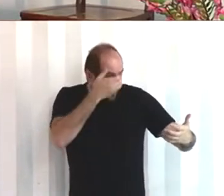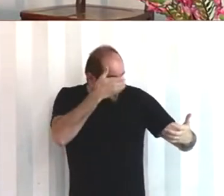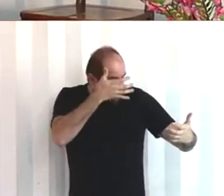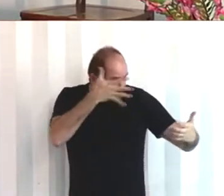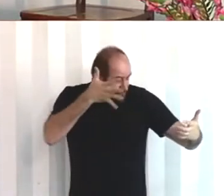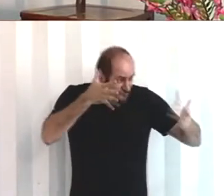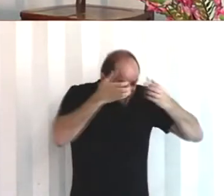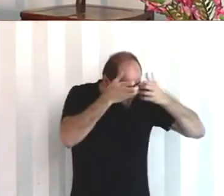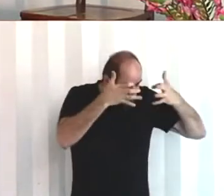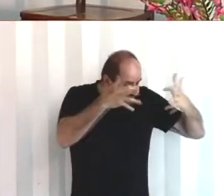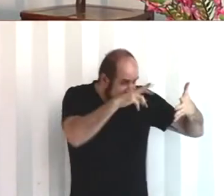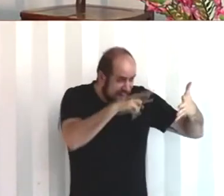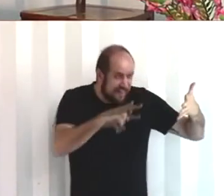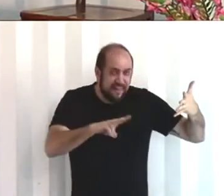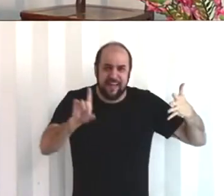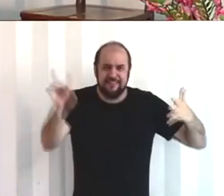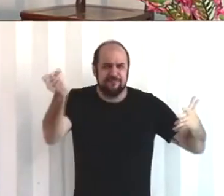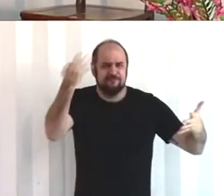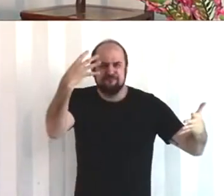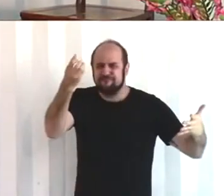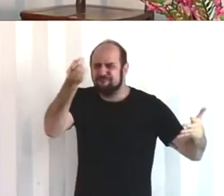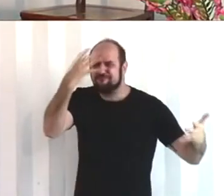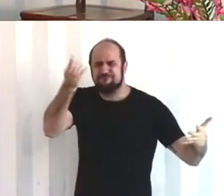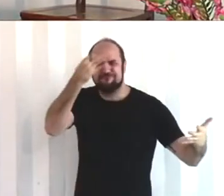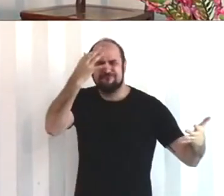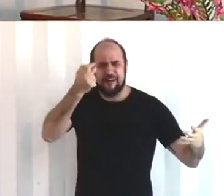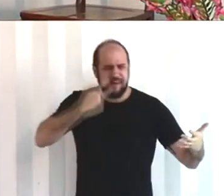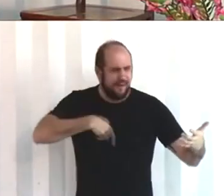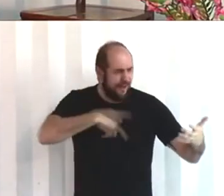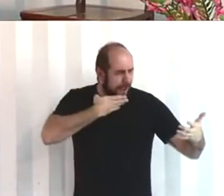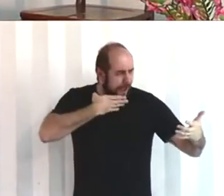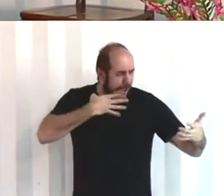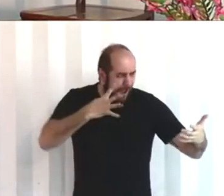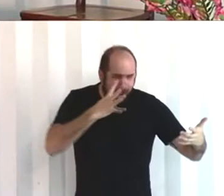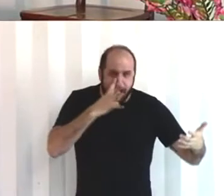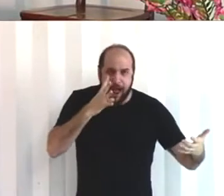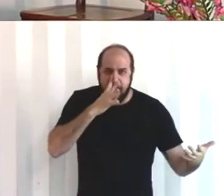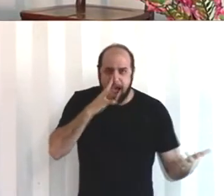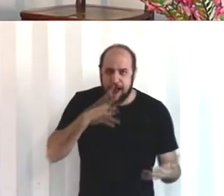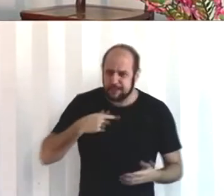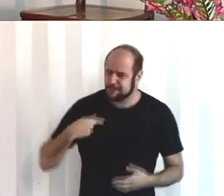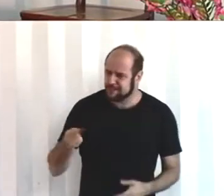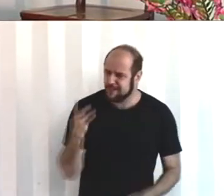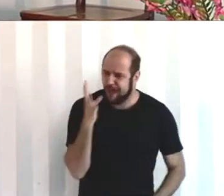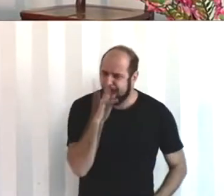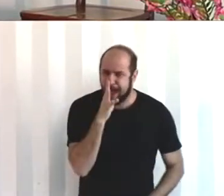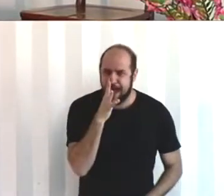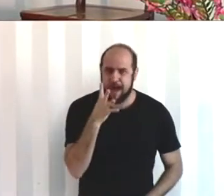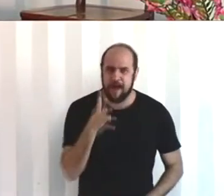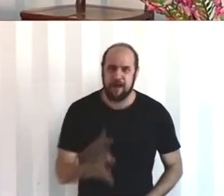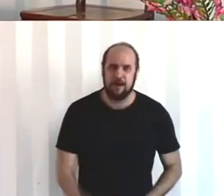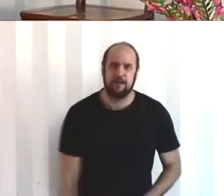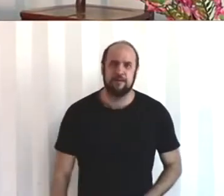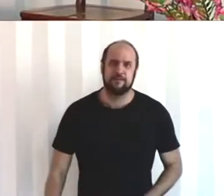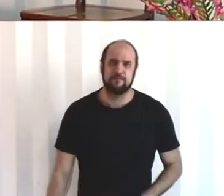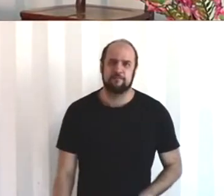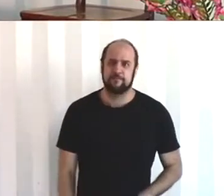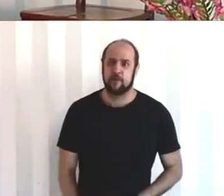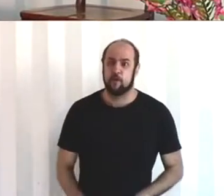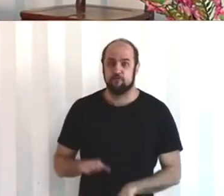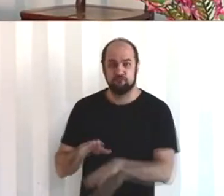lei. E Deus vai mostrando as suas verdades, e ficamos às vezes estarrecidos, como eu fiquei essa semana. Até comentei com a minha